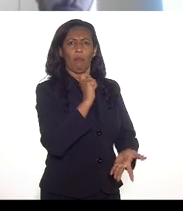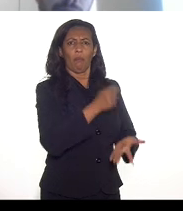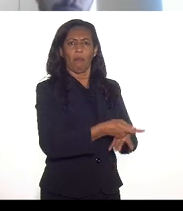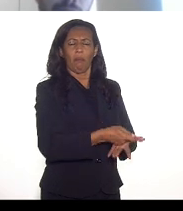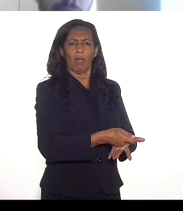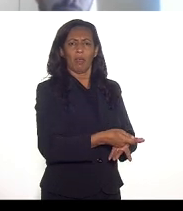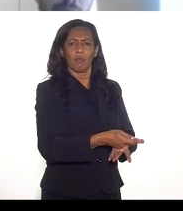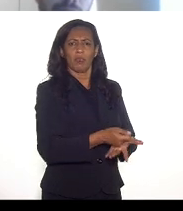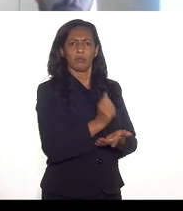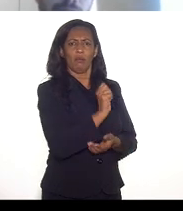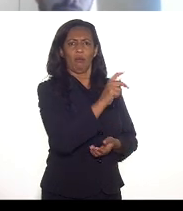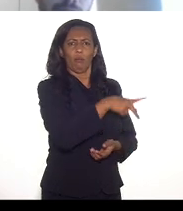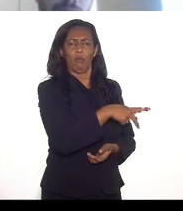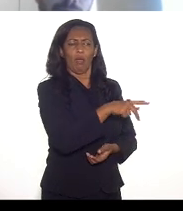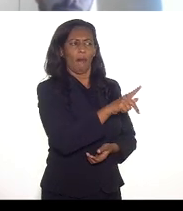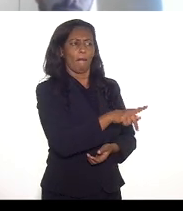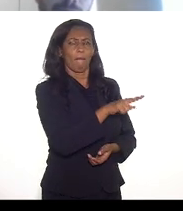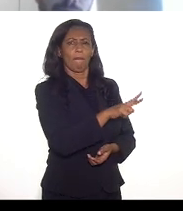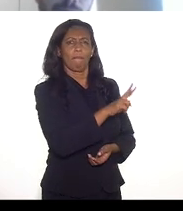de previdência.